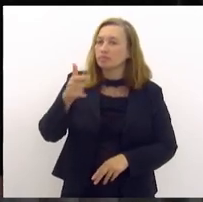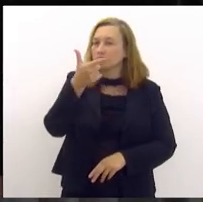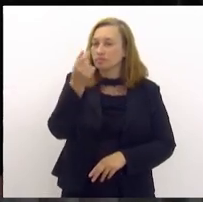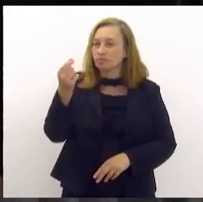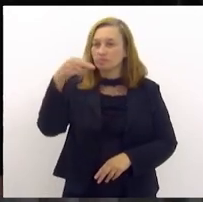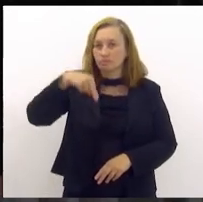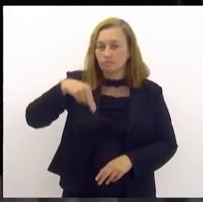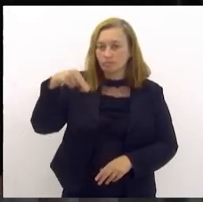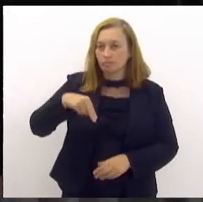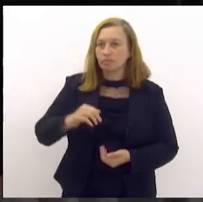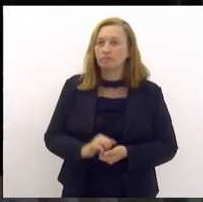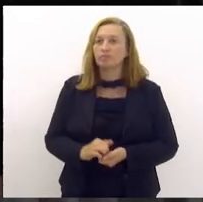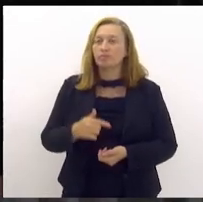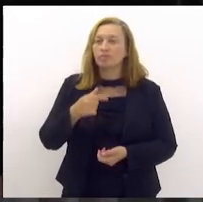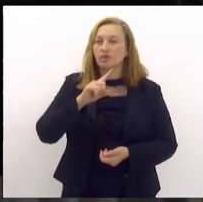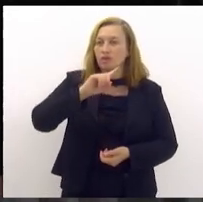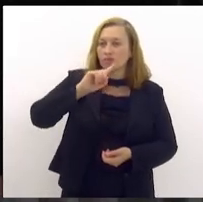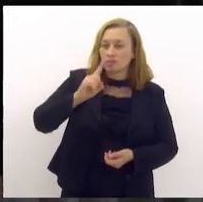novembro, quando foi, em